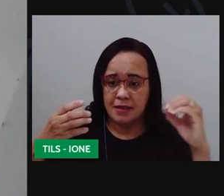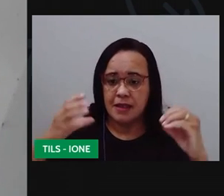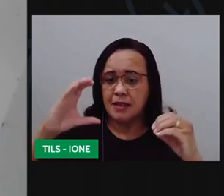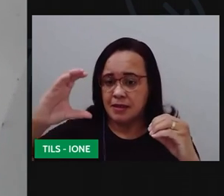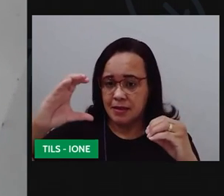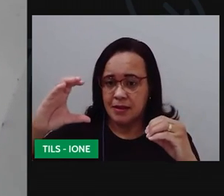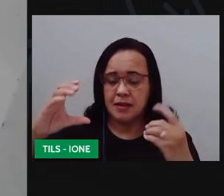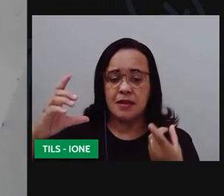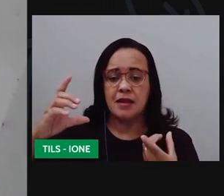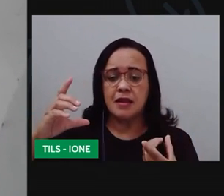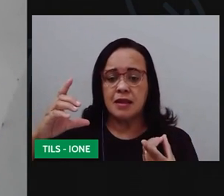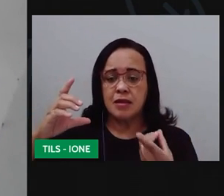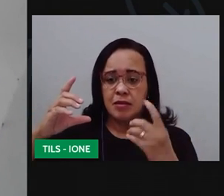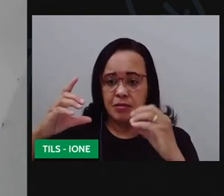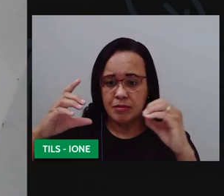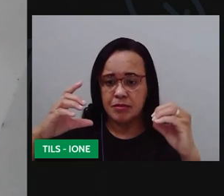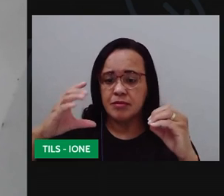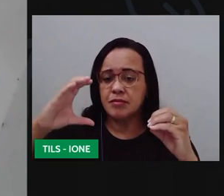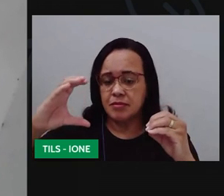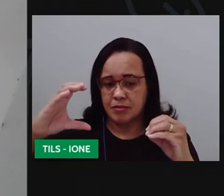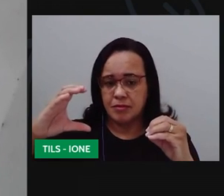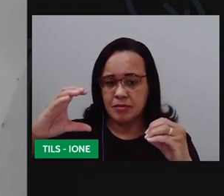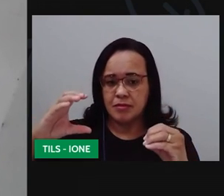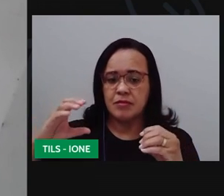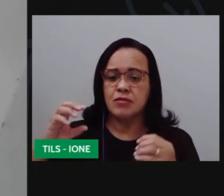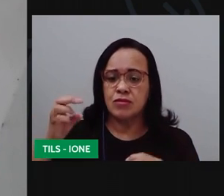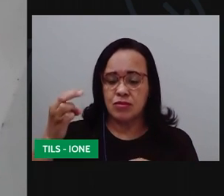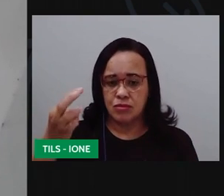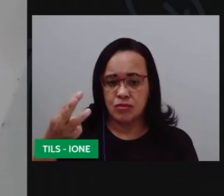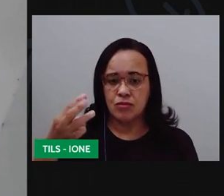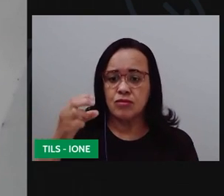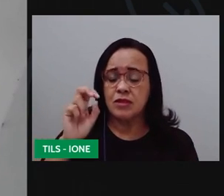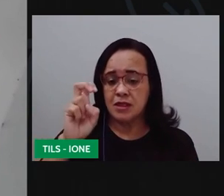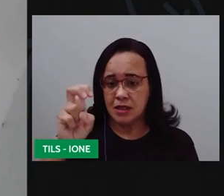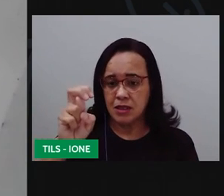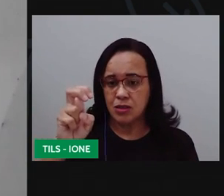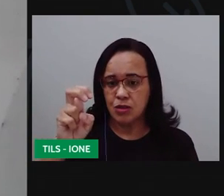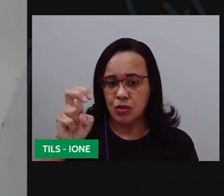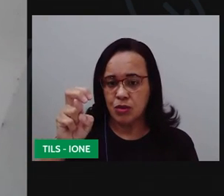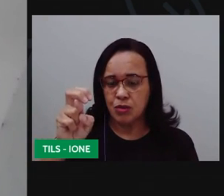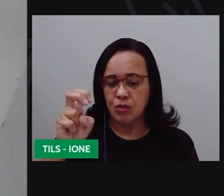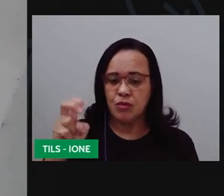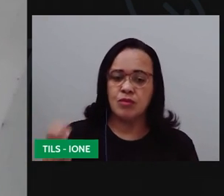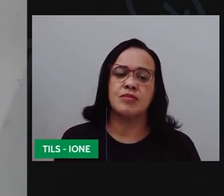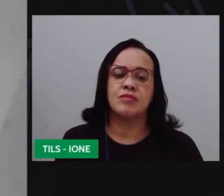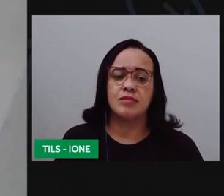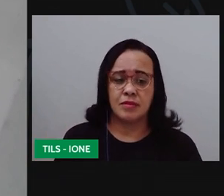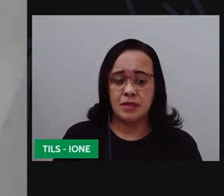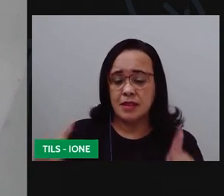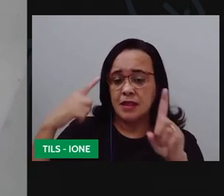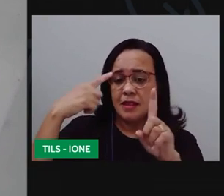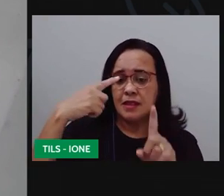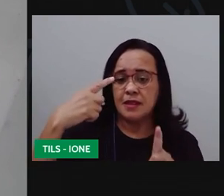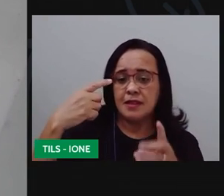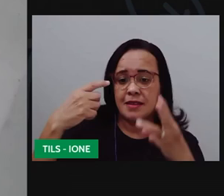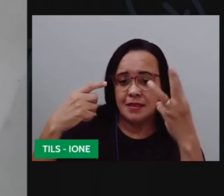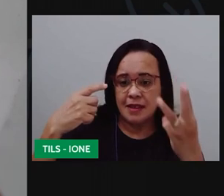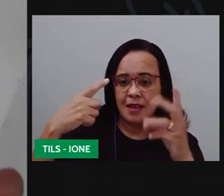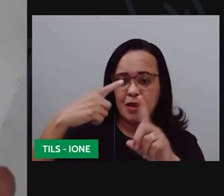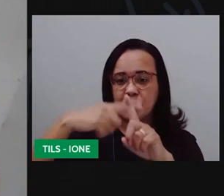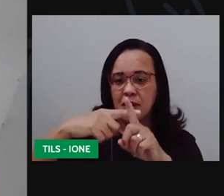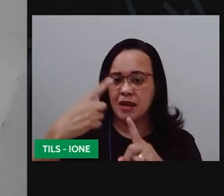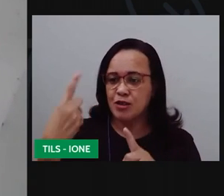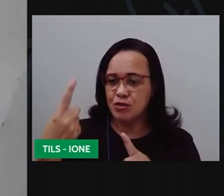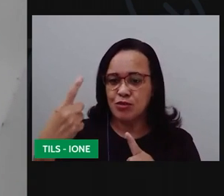três + 14 mais 15 bom então eu tenho que aqui